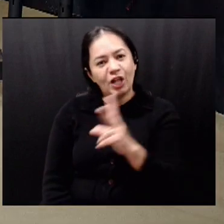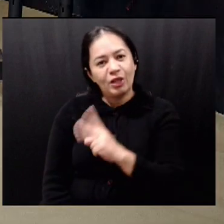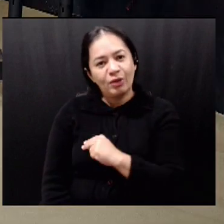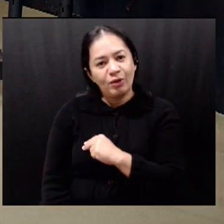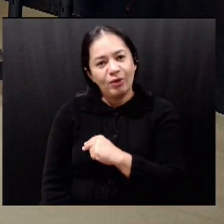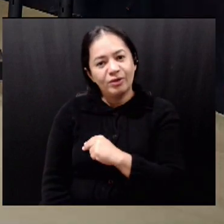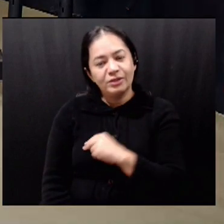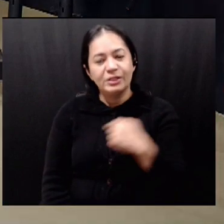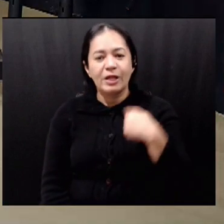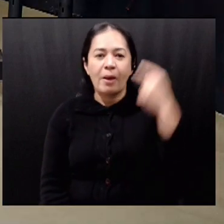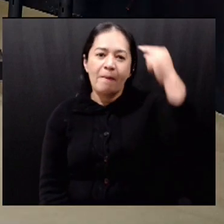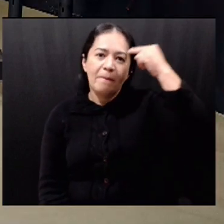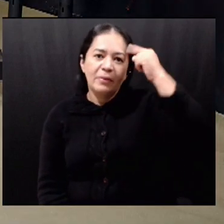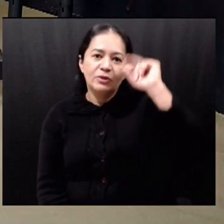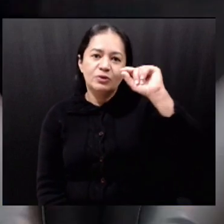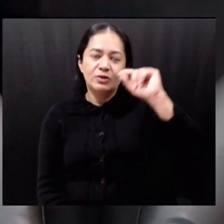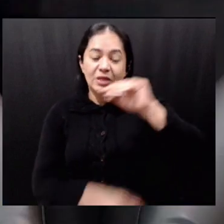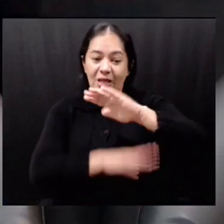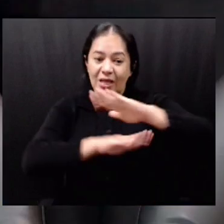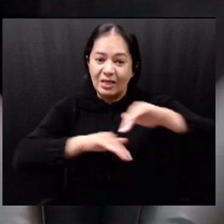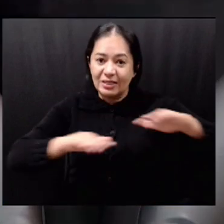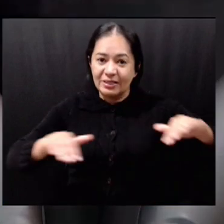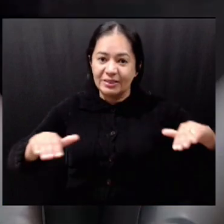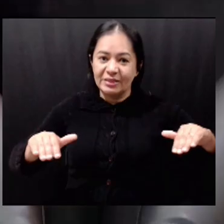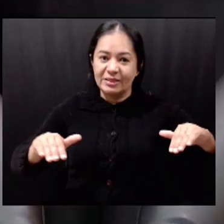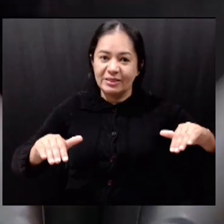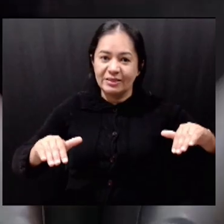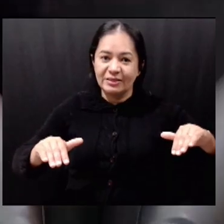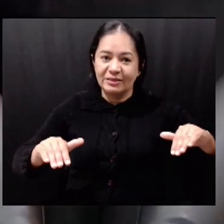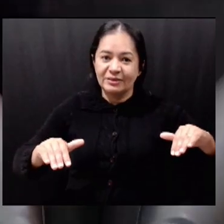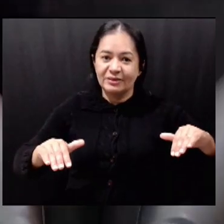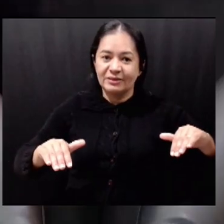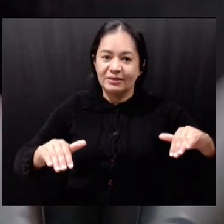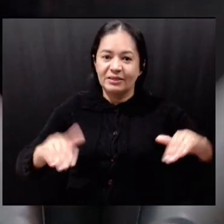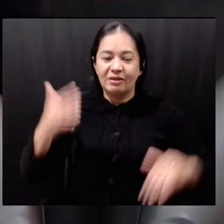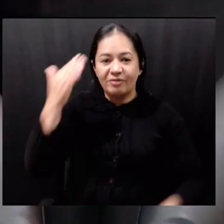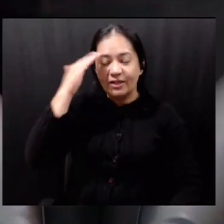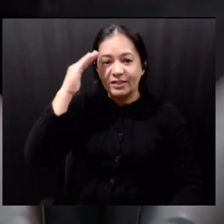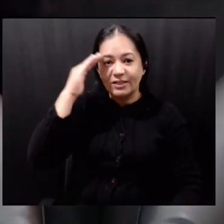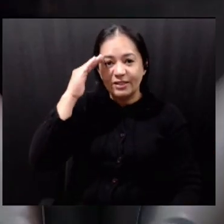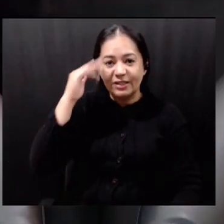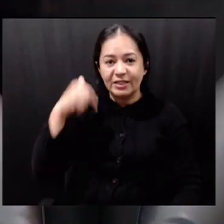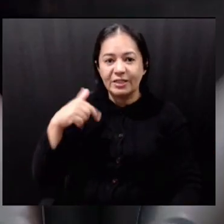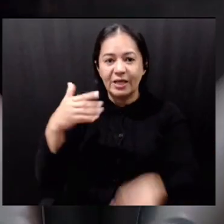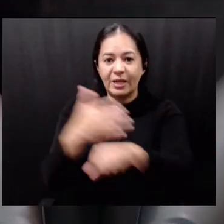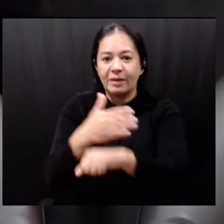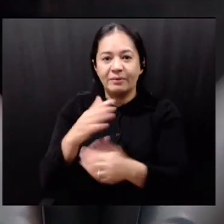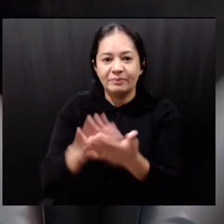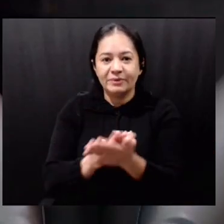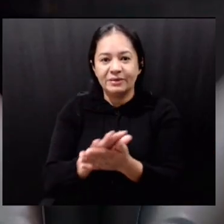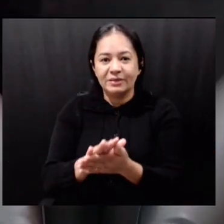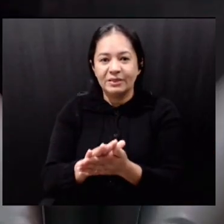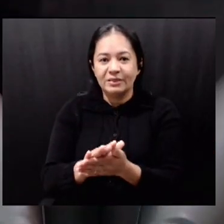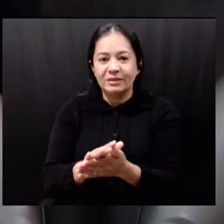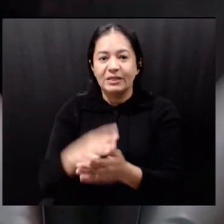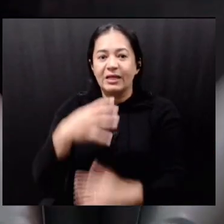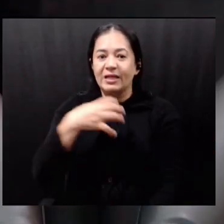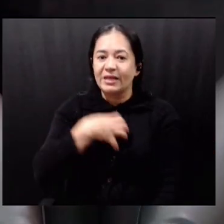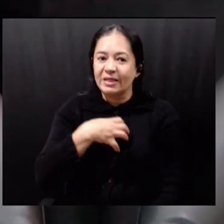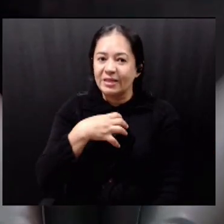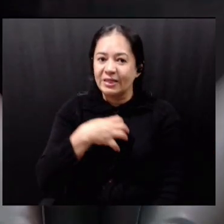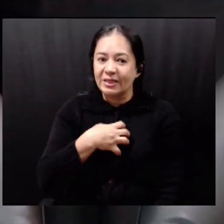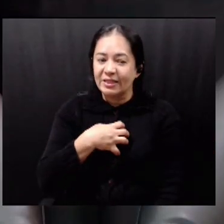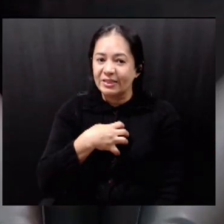é que a criança, ela não vai ter essa compreensão de que ela não tá participando. Sim. Ela sente e isso impacta em algum